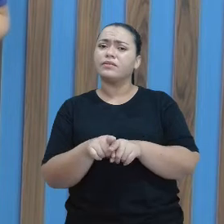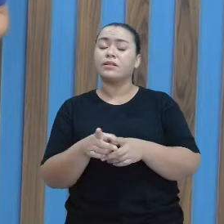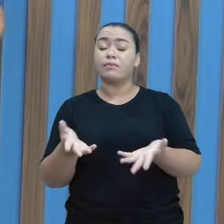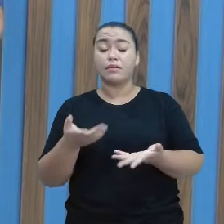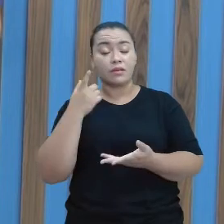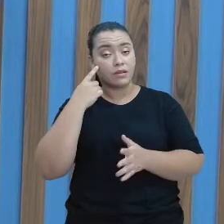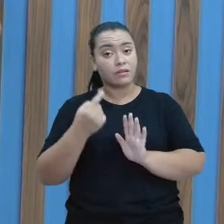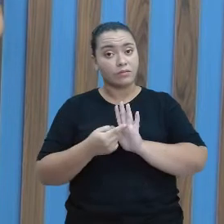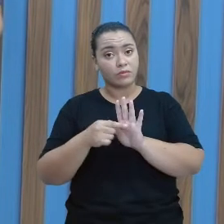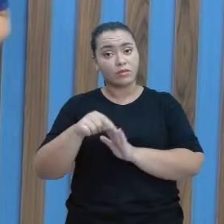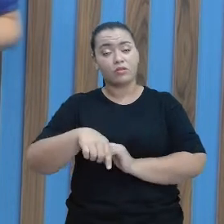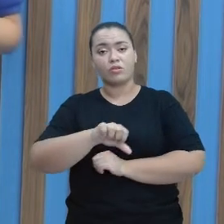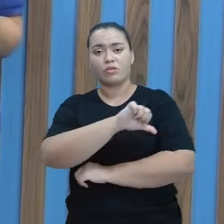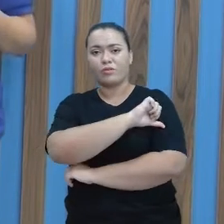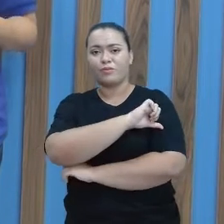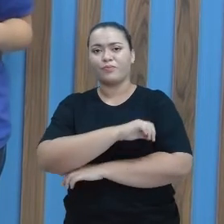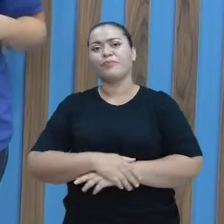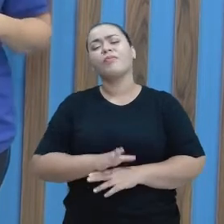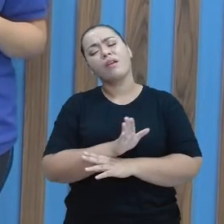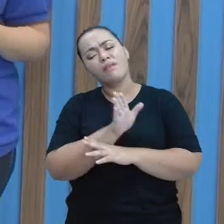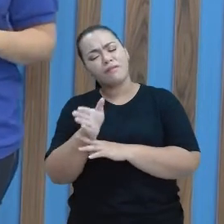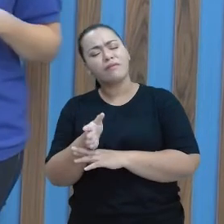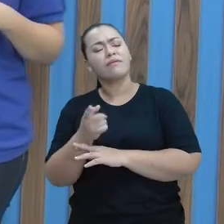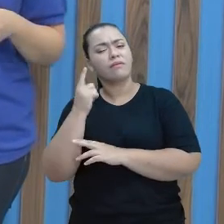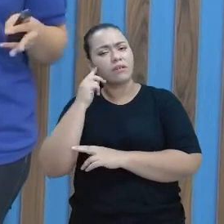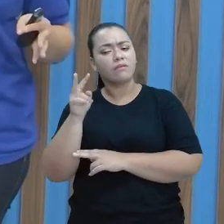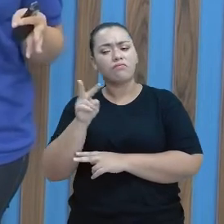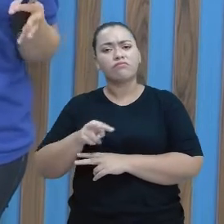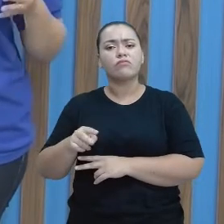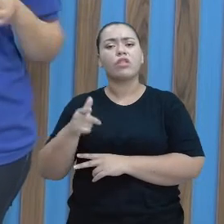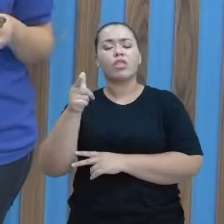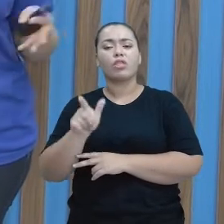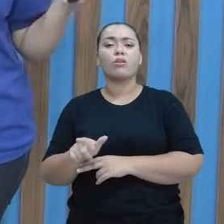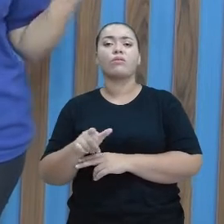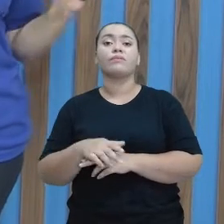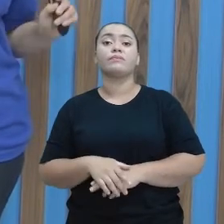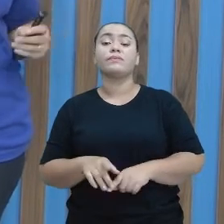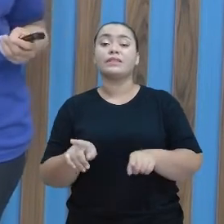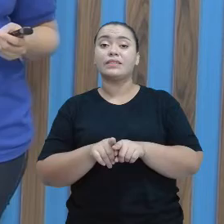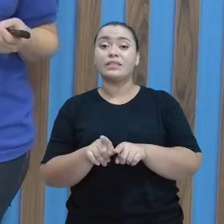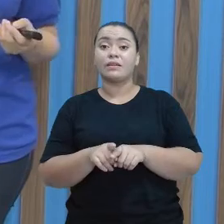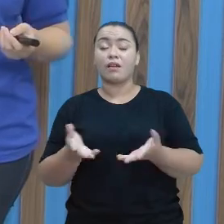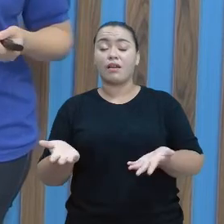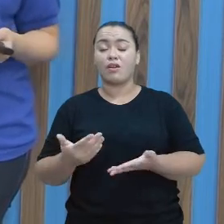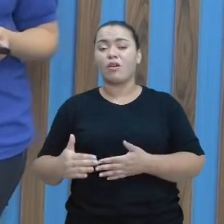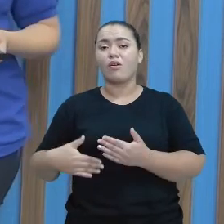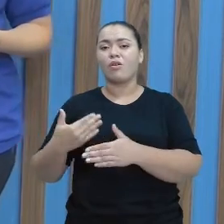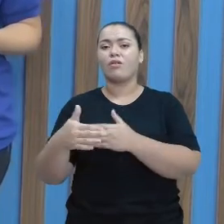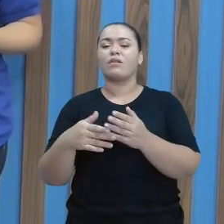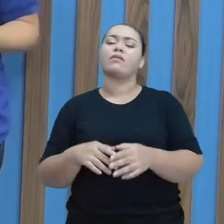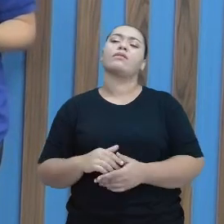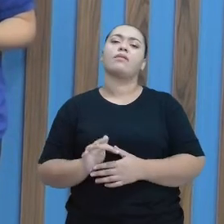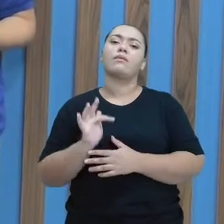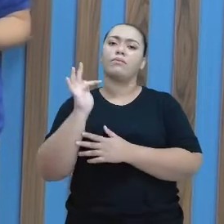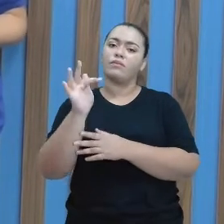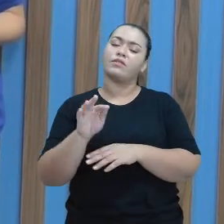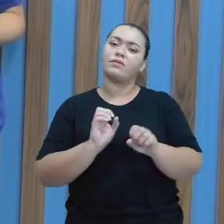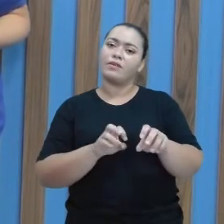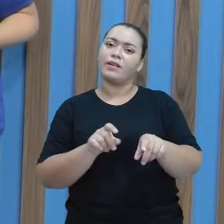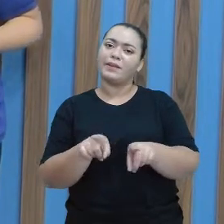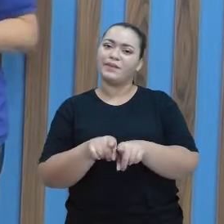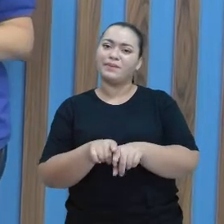ano, tá certo? Então, vai lá, dá uma revisada e aí a gente vai ter o gancho para dar continuidade às próximas aulas também, tá